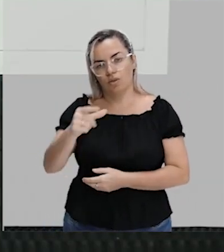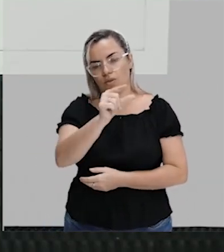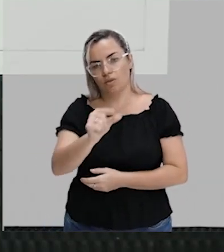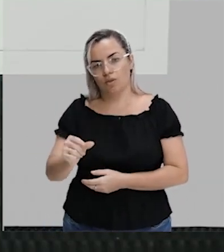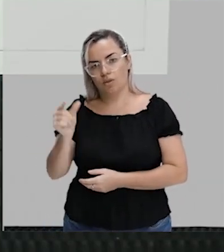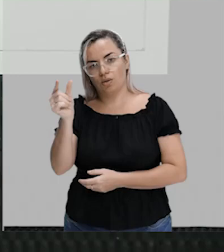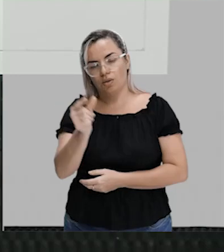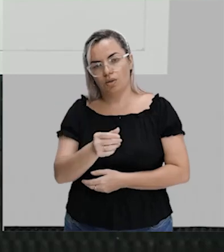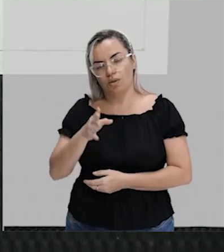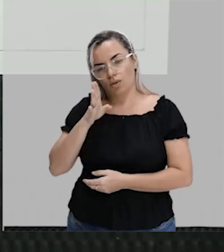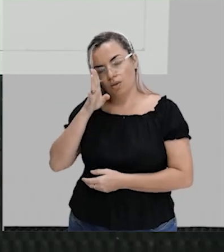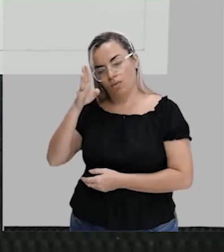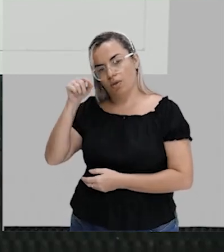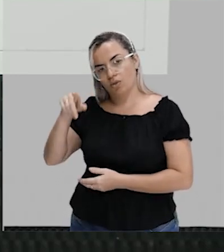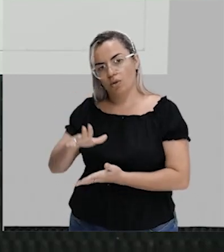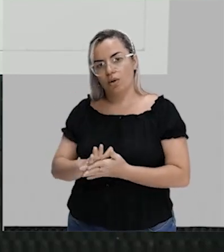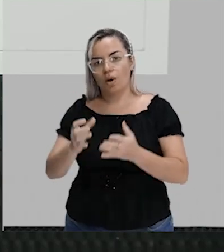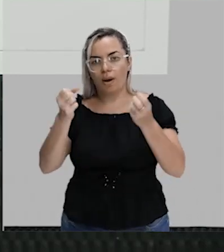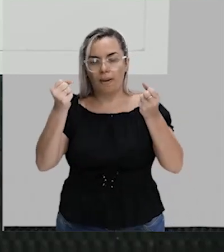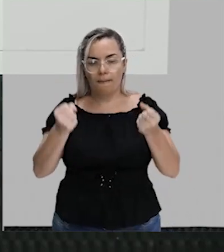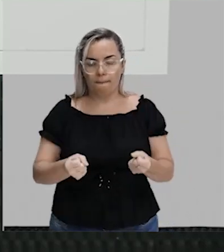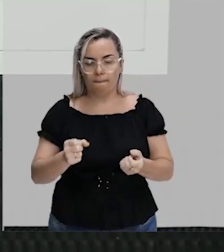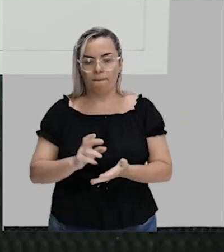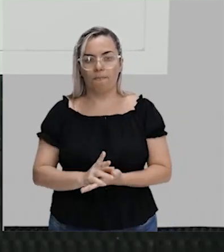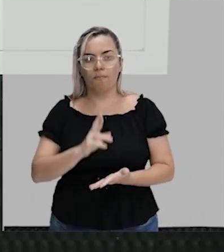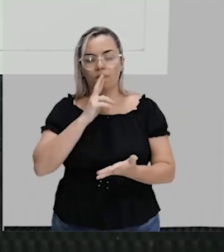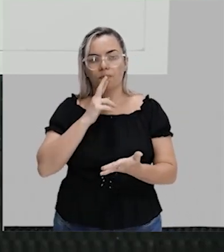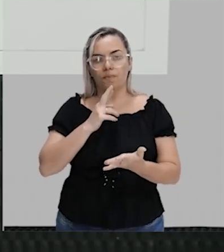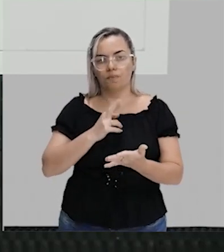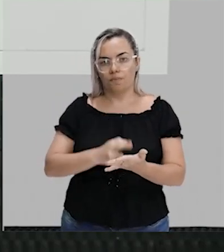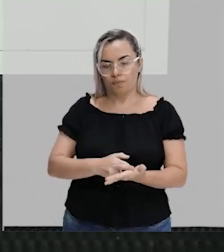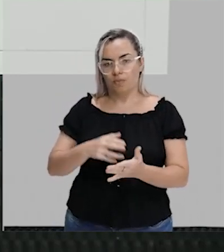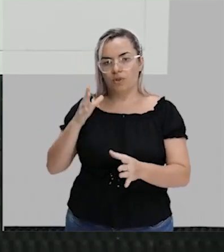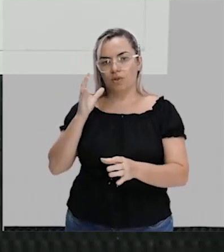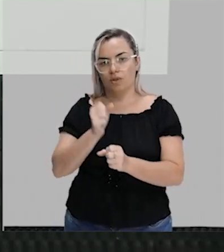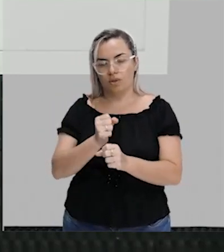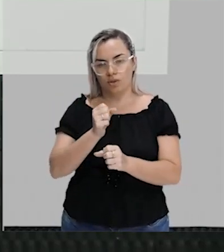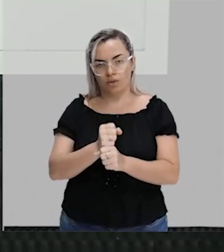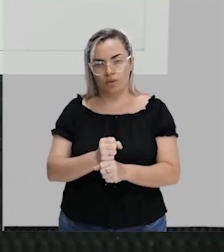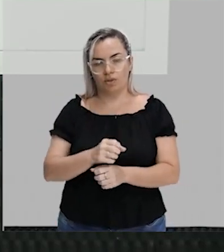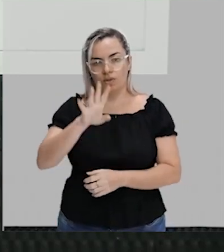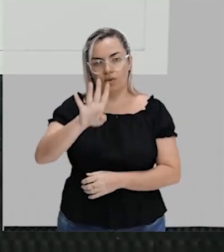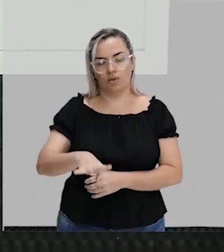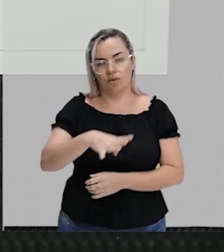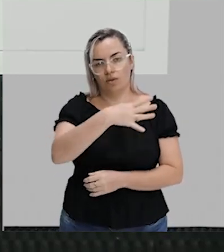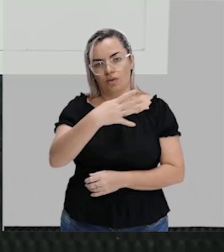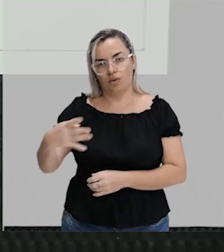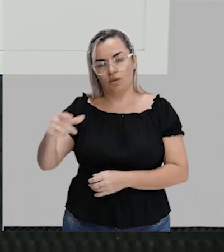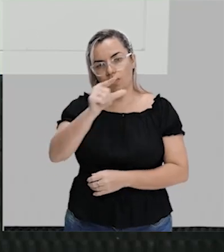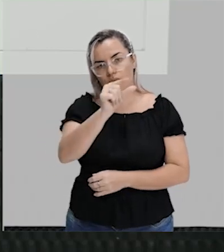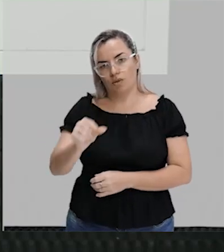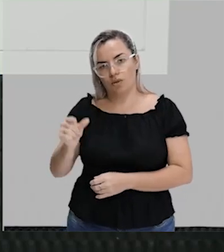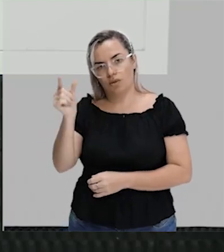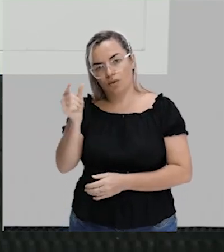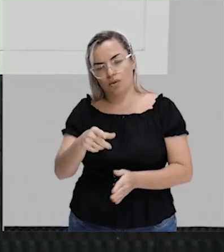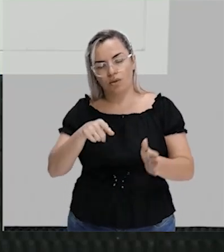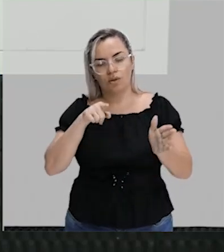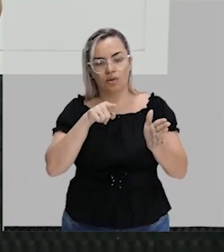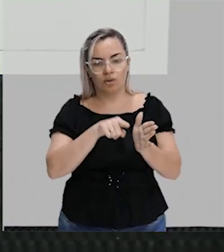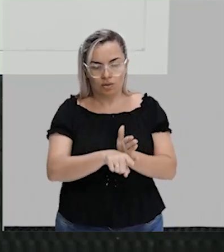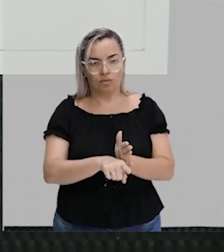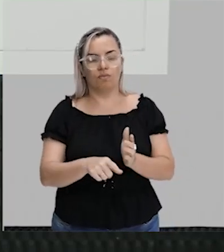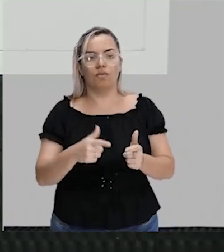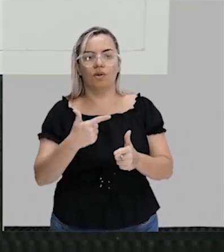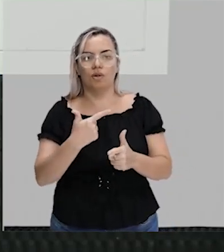esse princípio é importante porque você pode resolver equações matriciais pode ter um problema que resolução é